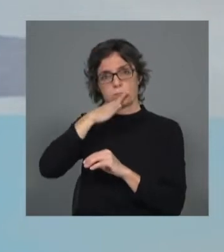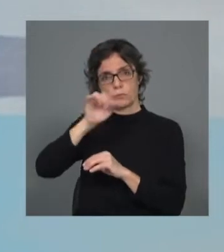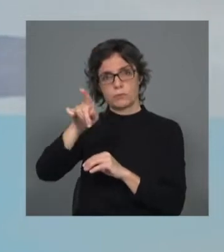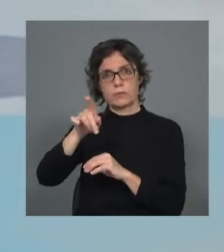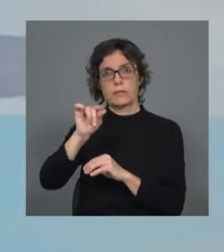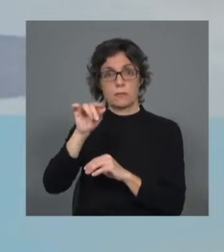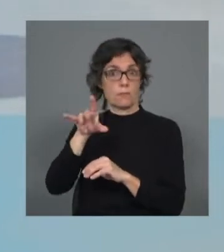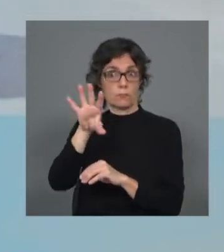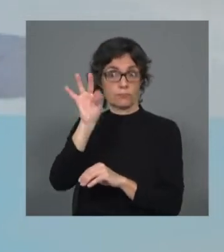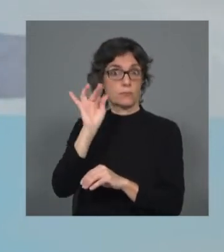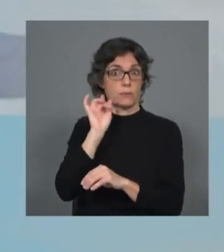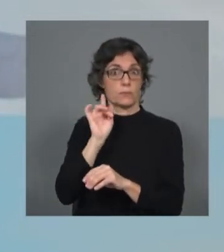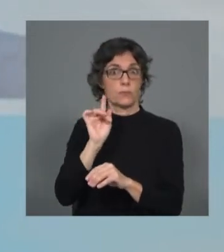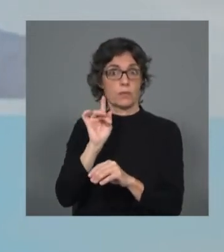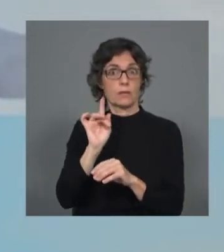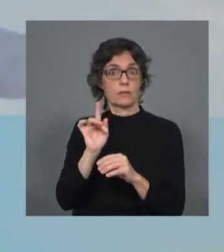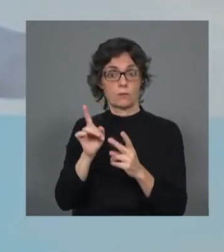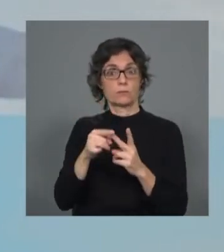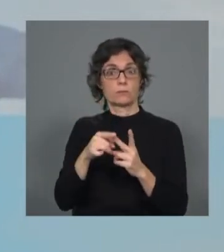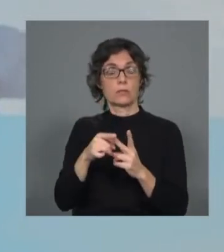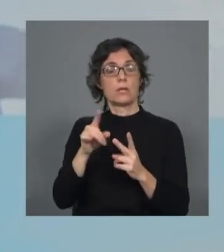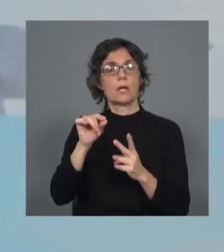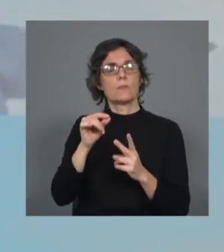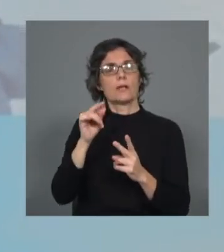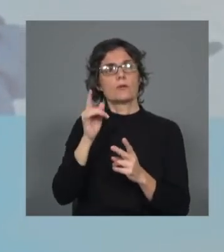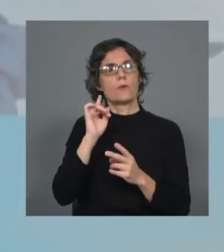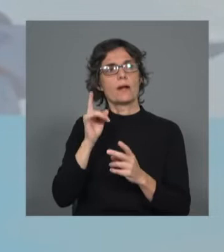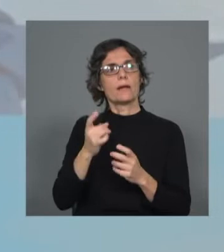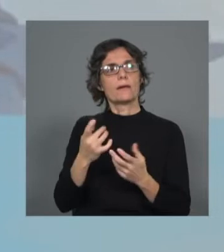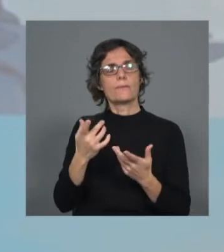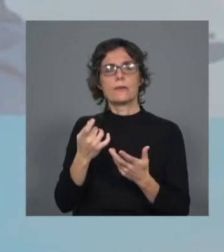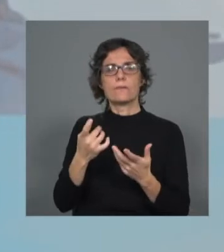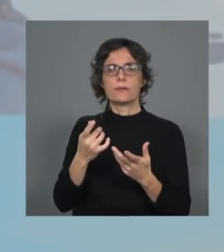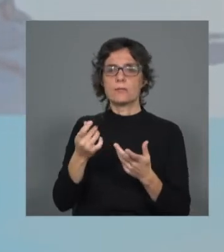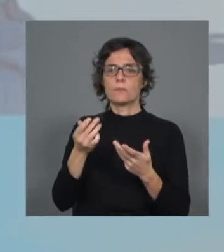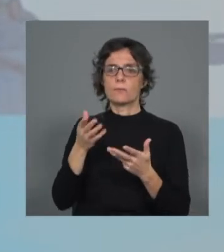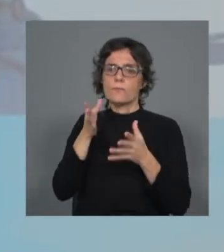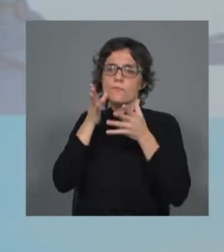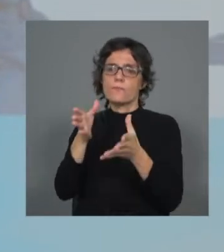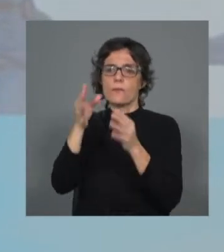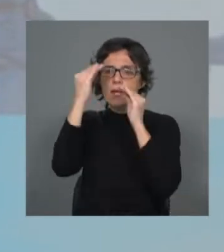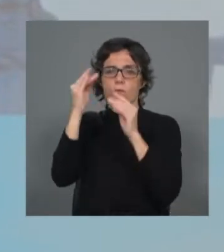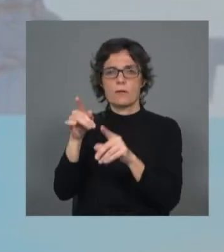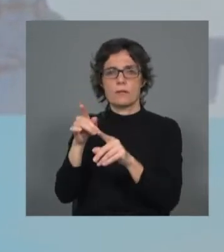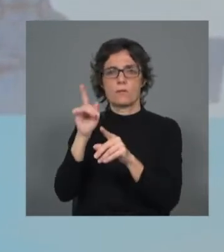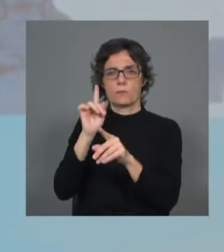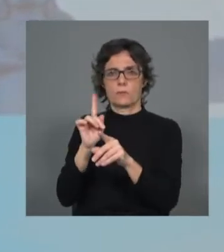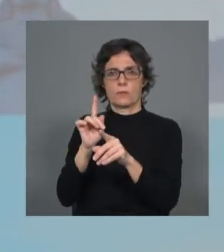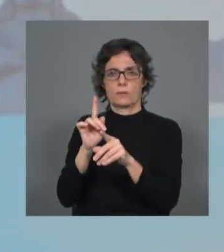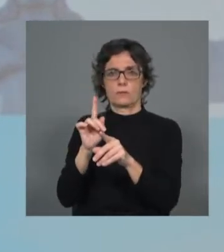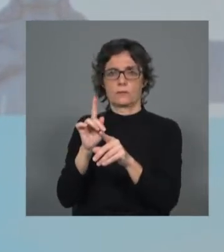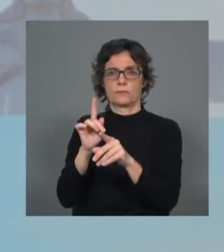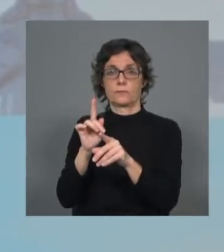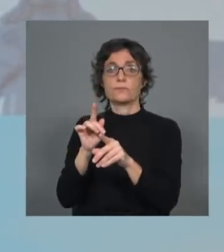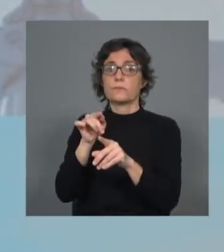vossa nota também identificam a necessidade de se investir seriamente no processo educativo e que este não seja